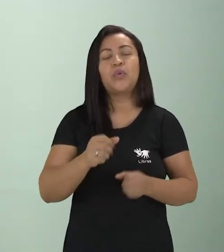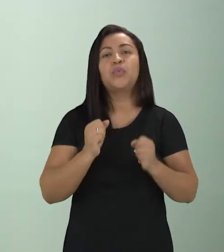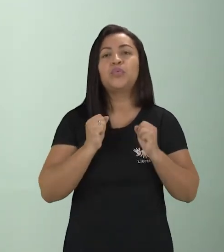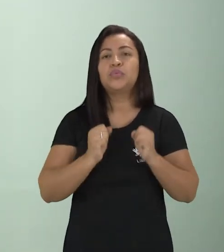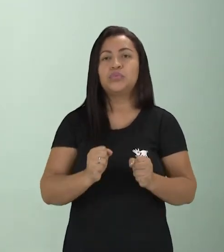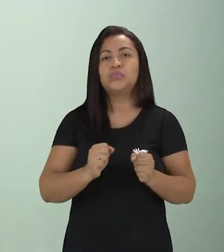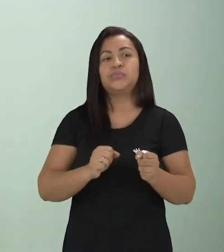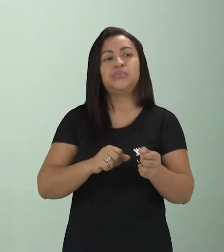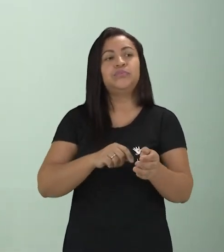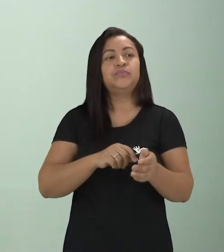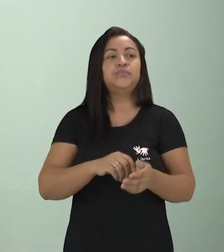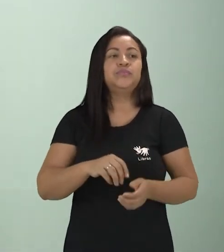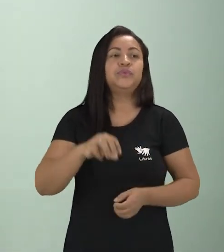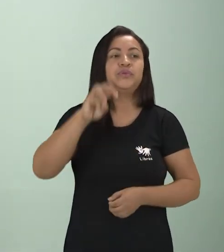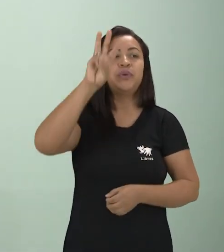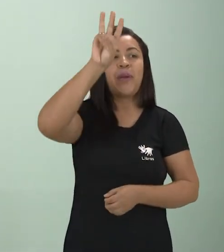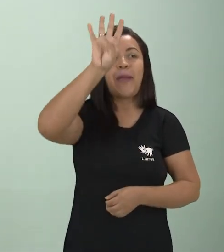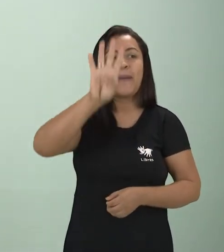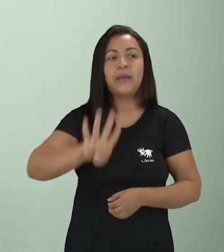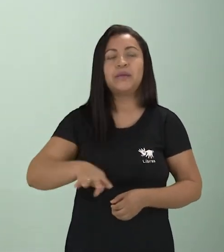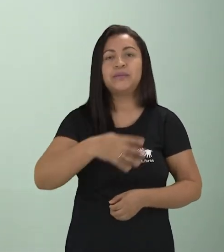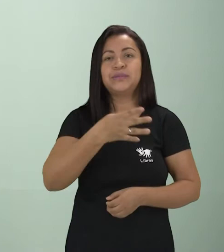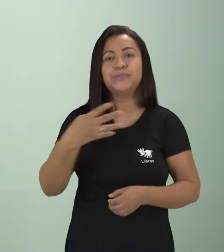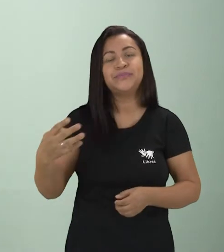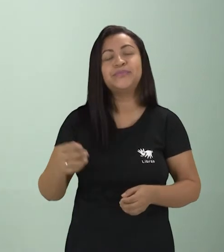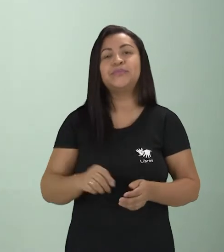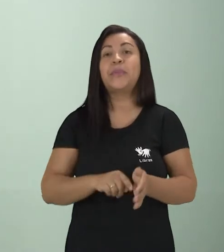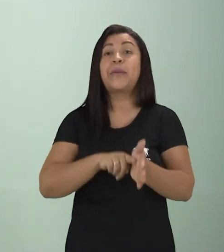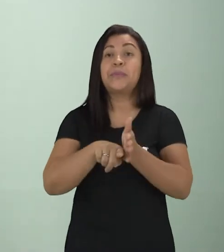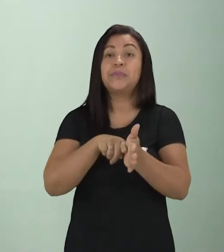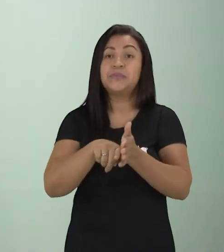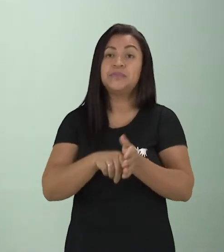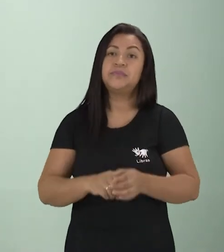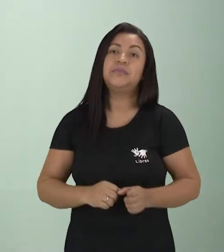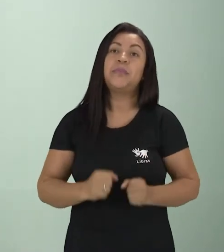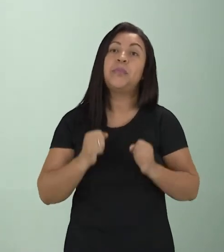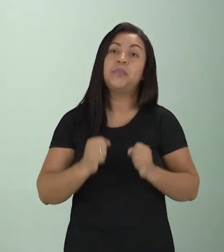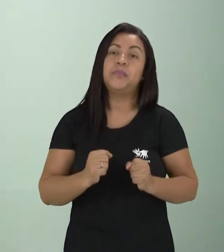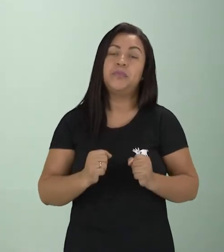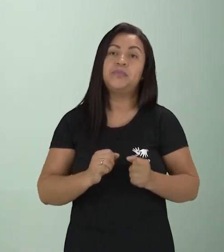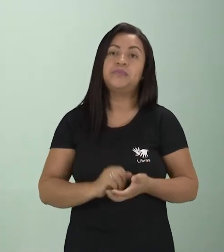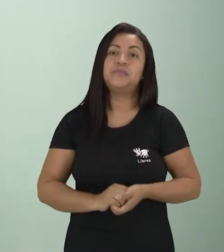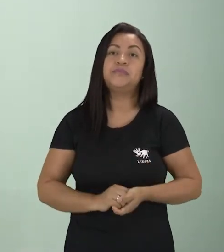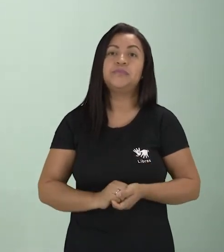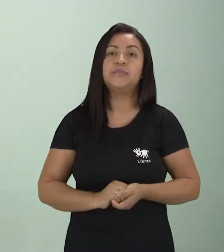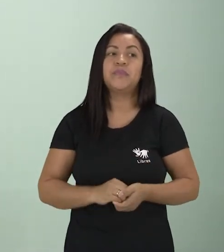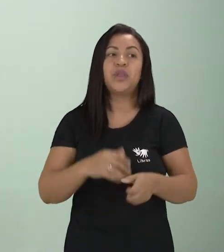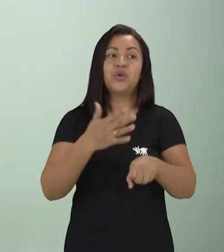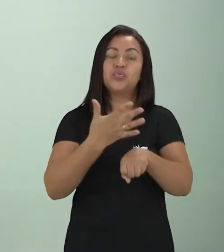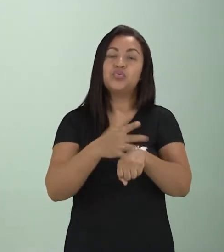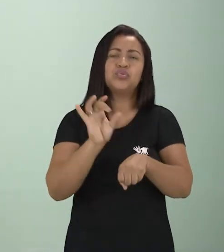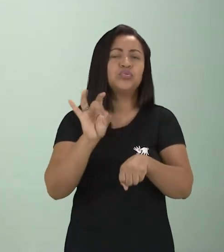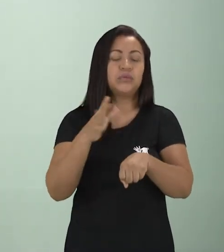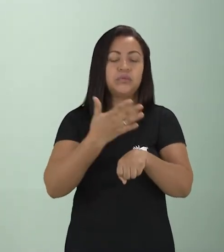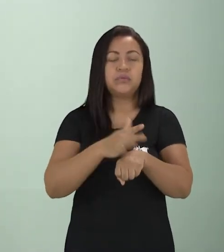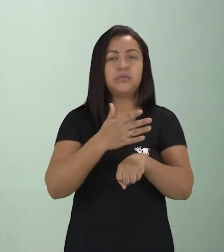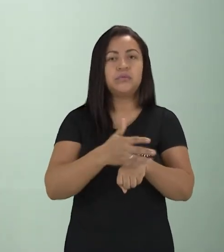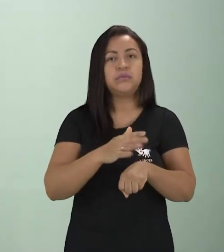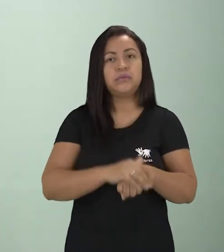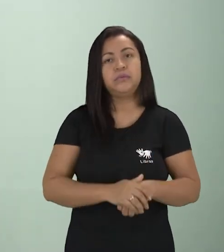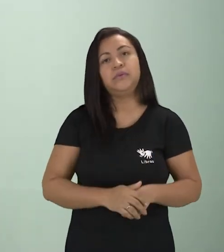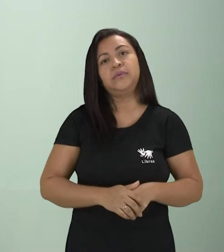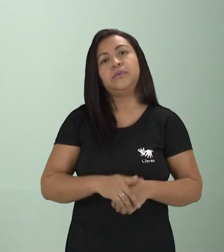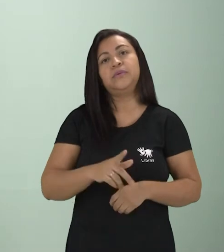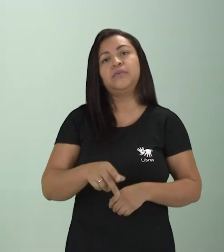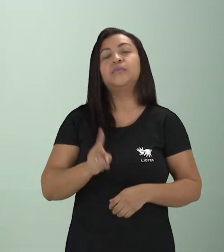na internet, podem pesquisar em livros também, mas não tem um segredo. O maior segredo é a prática, é o costume. Vocês podem